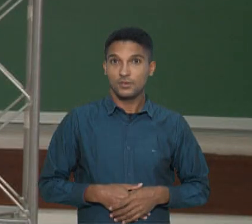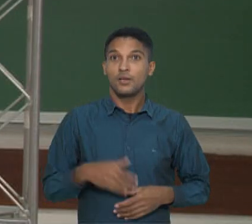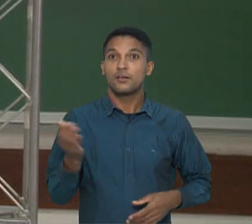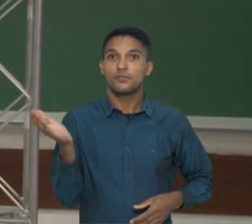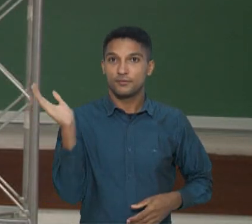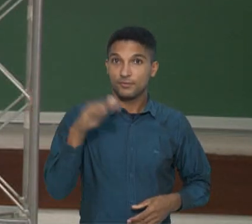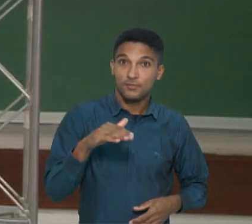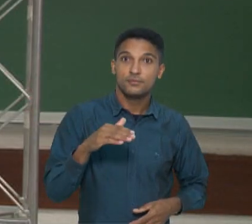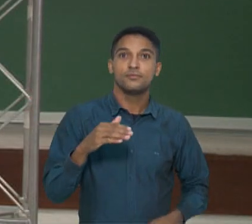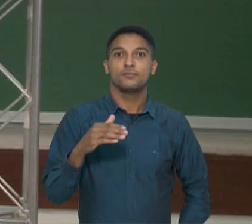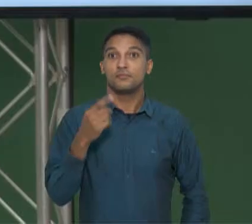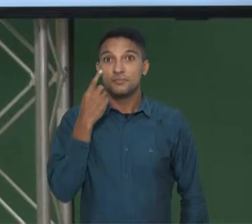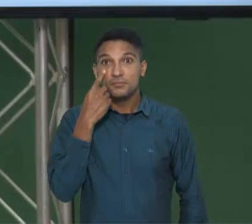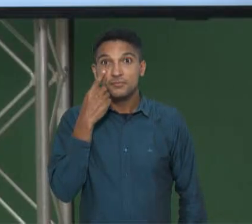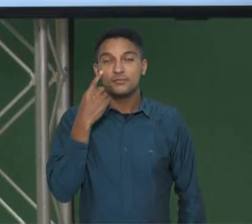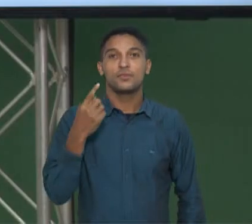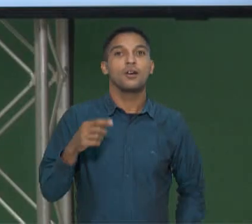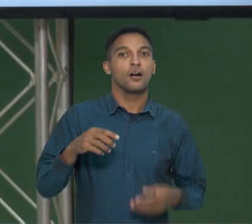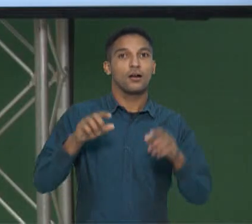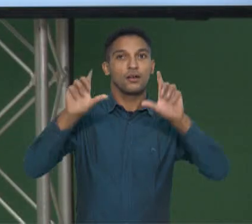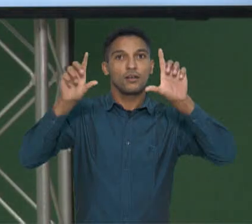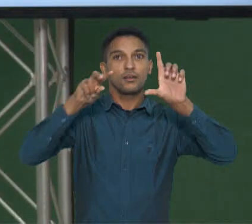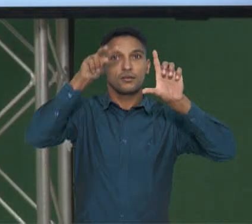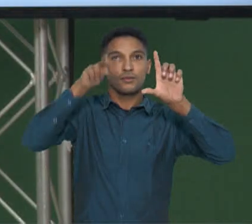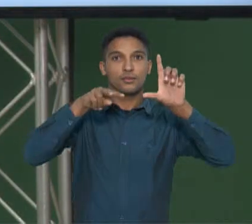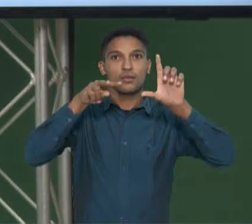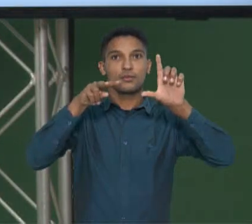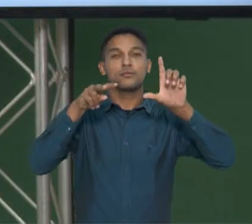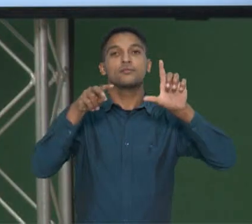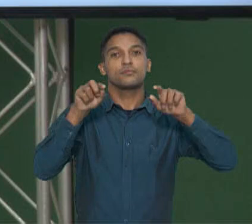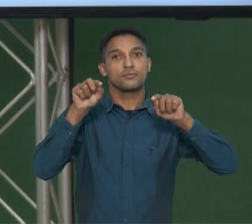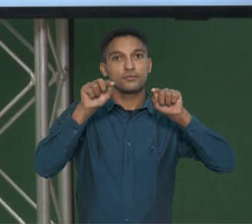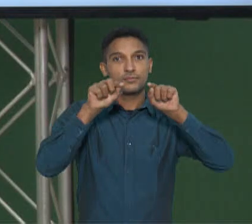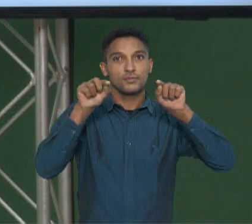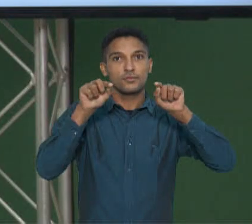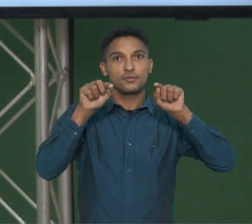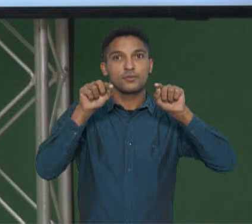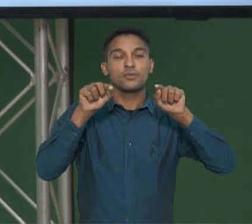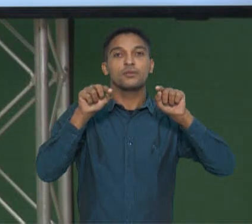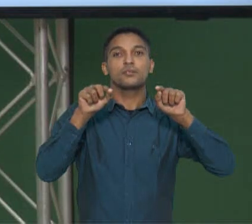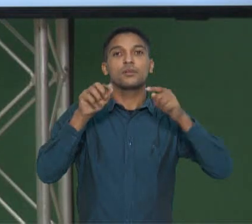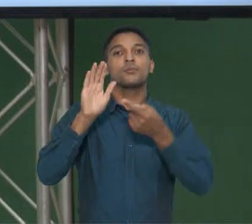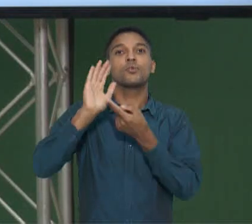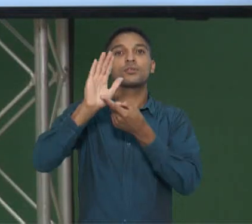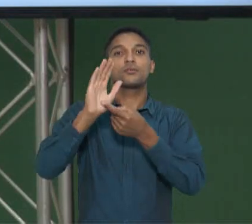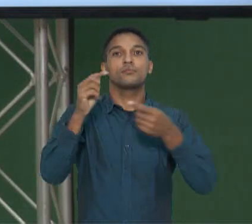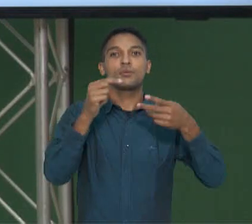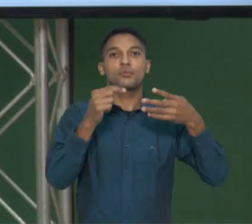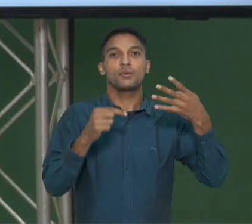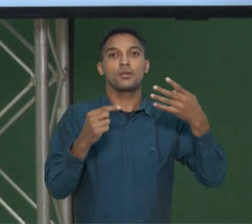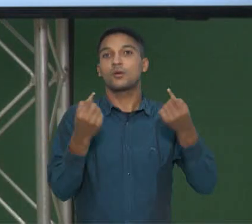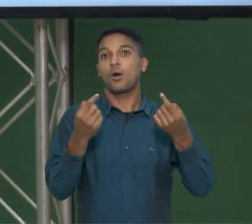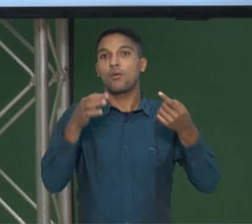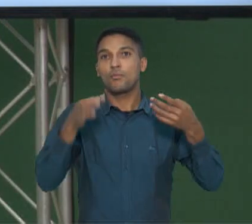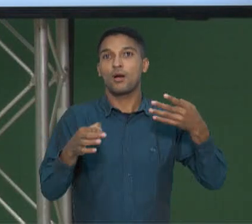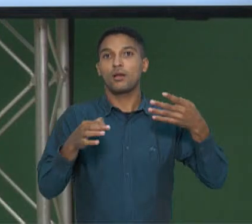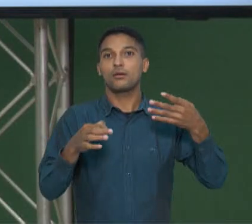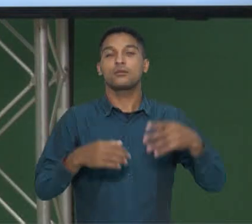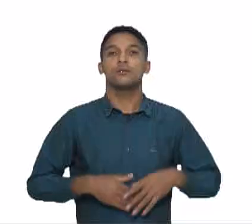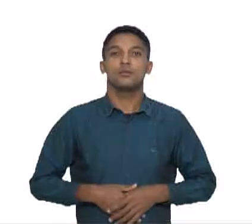Vamos lá, pessoal. Vou ler com vocês este fragmento e apontar aqui as alternativas e qual delas é a